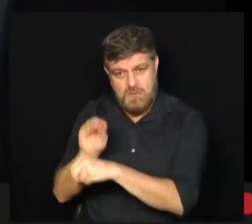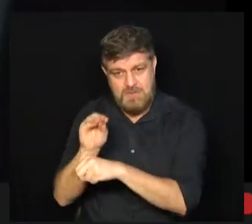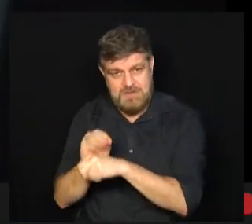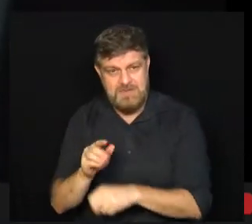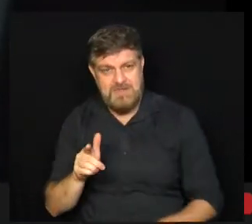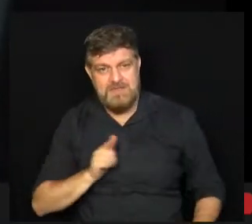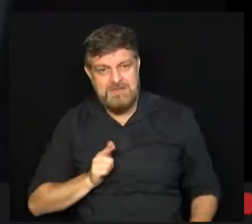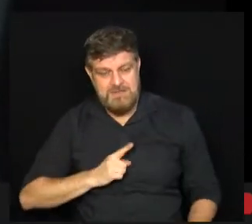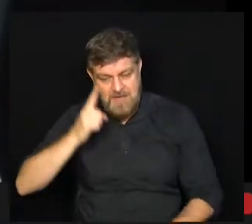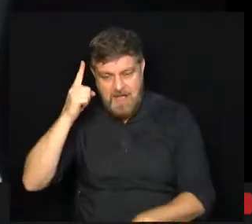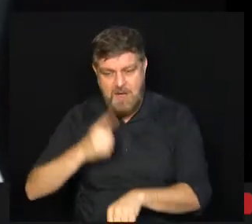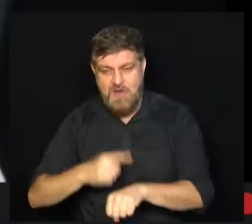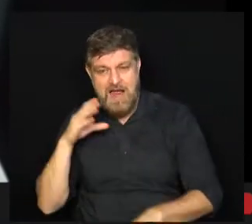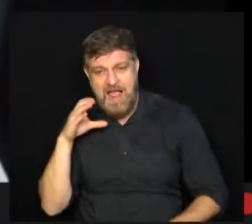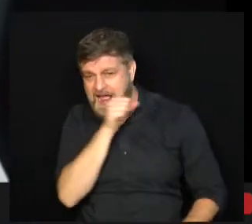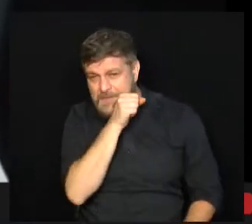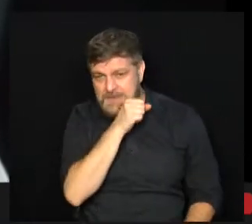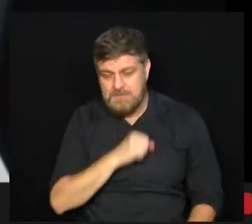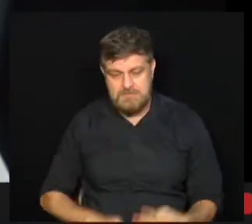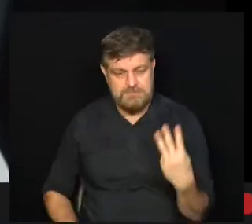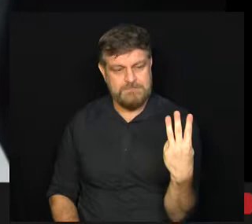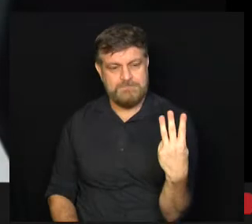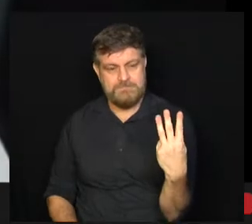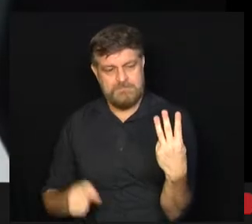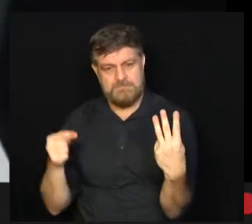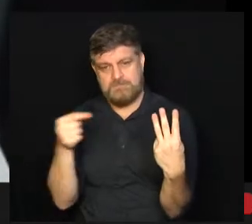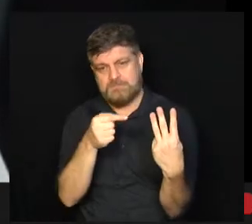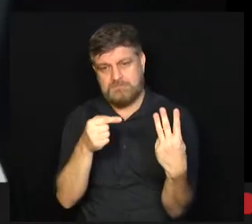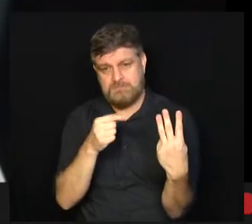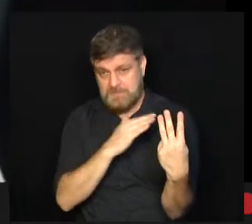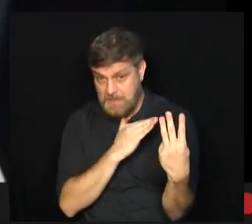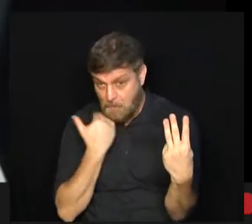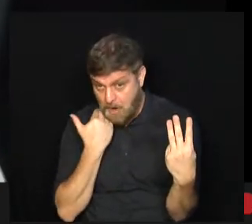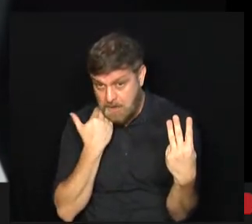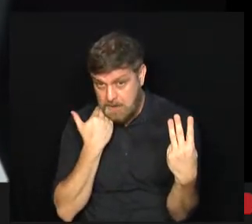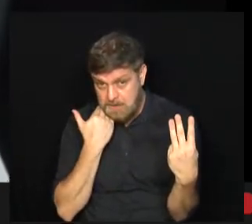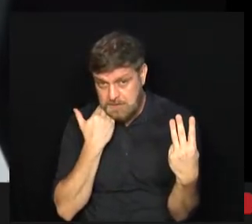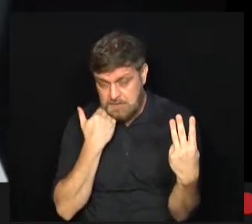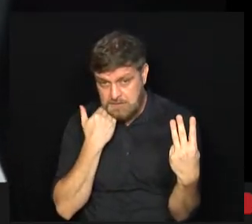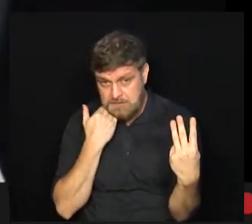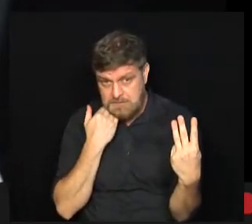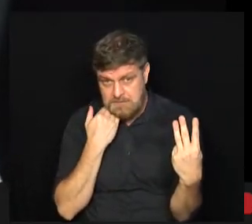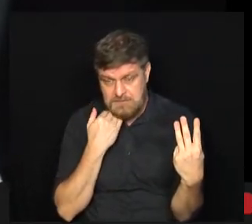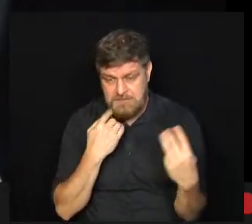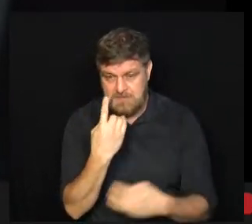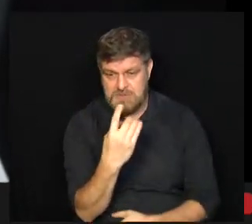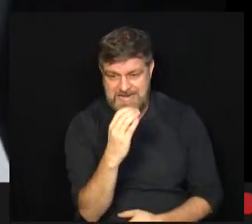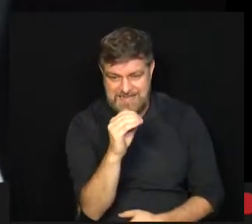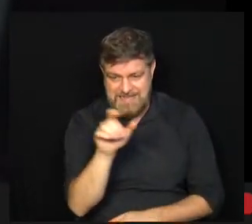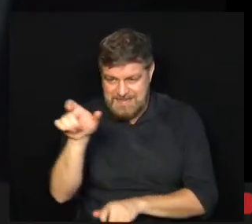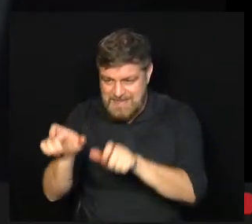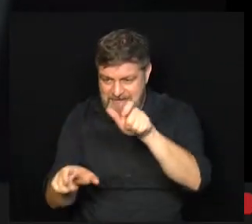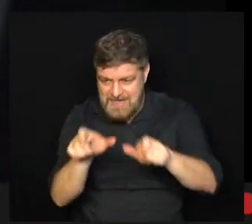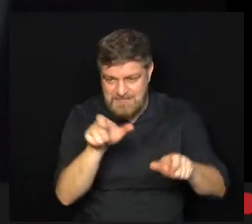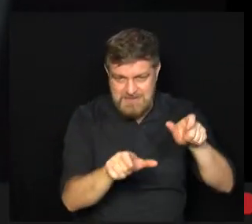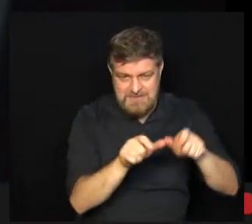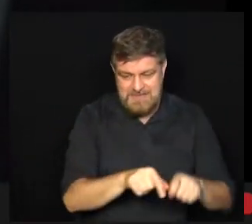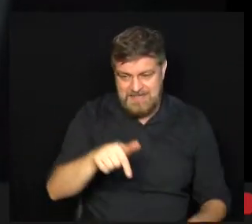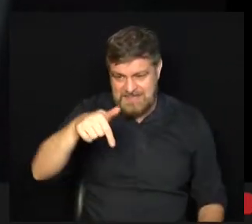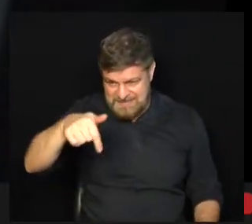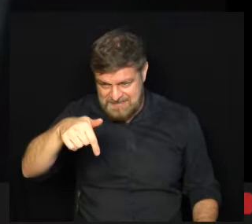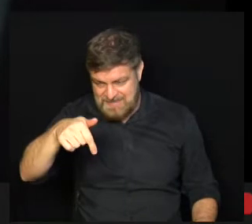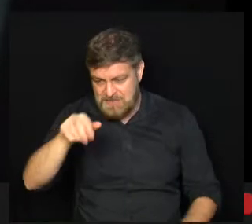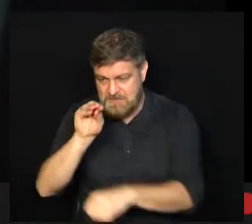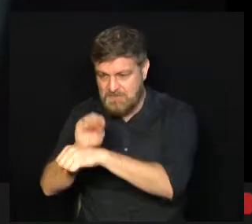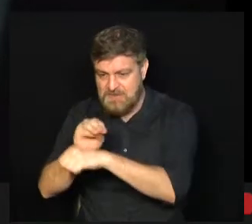de uma emergência, permitir que 3 morram. É isso? Faz sentido isso para você? E aí, obviamente, nenhum aluno